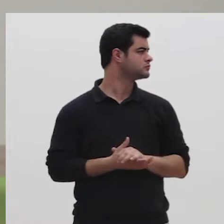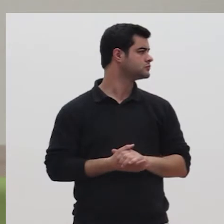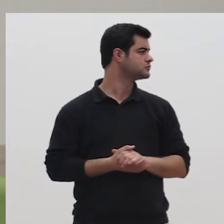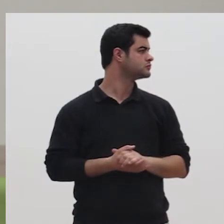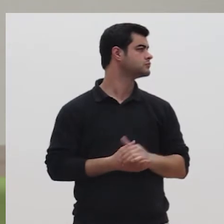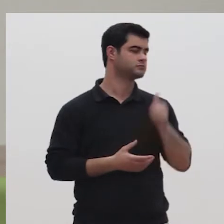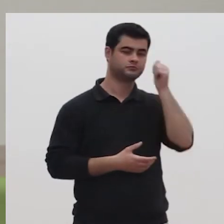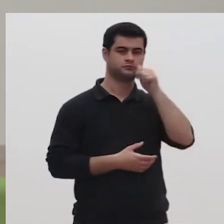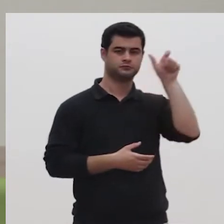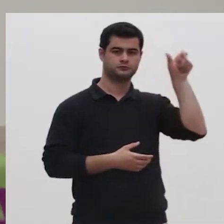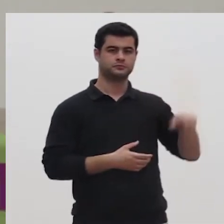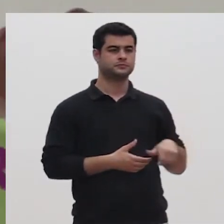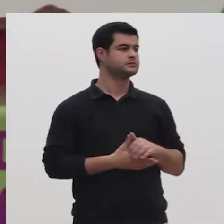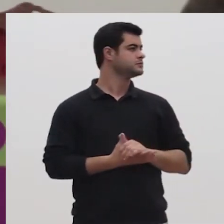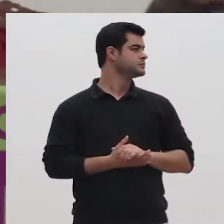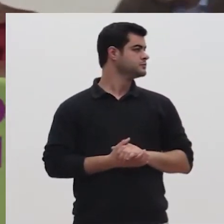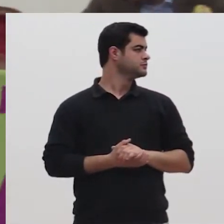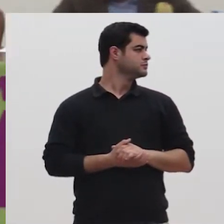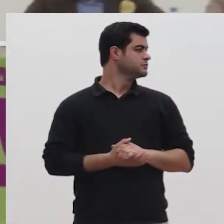Aqui.